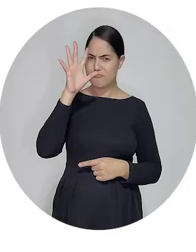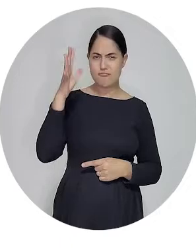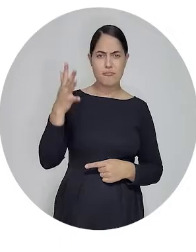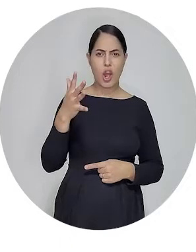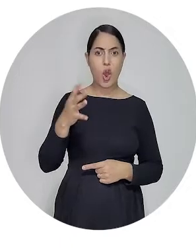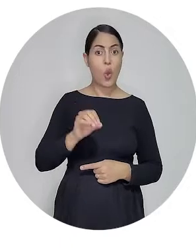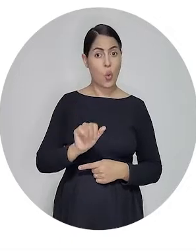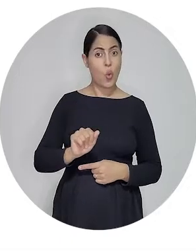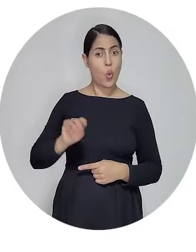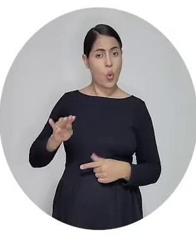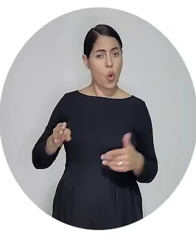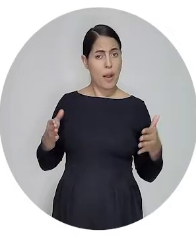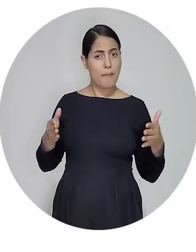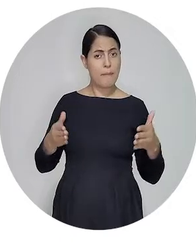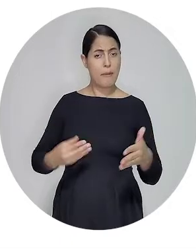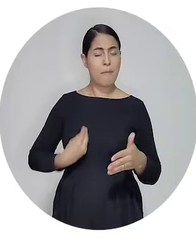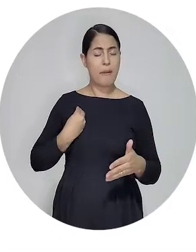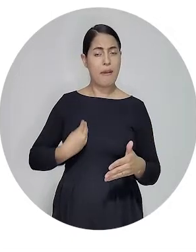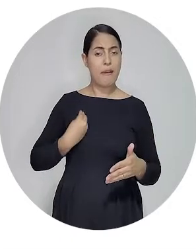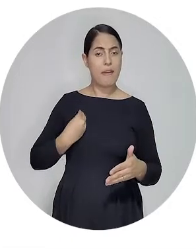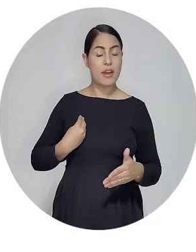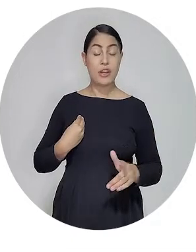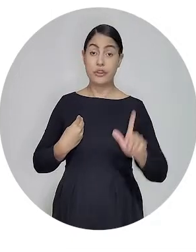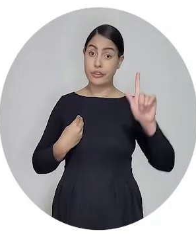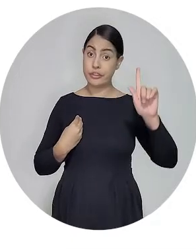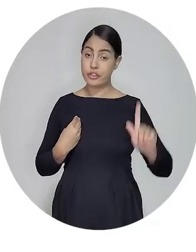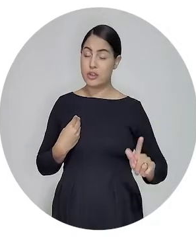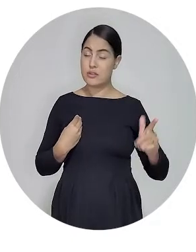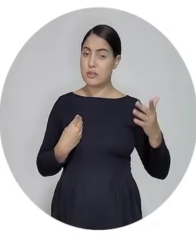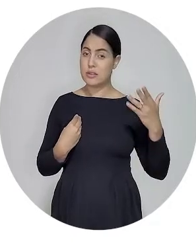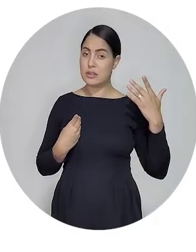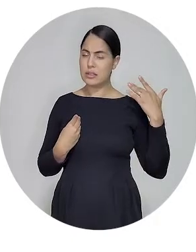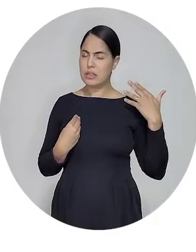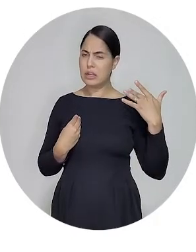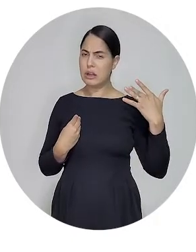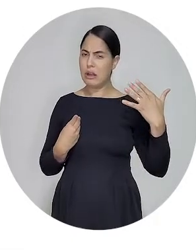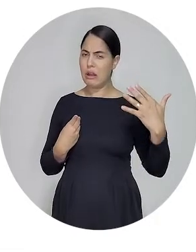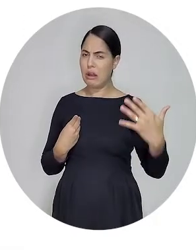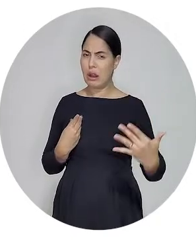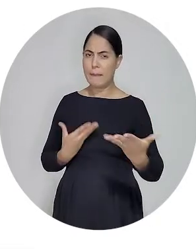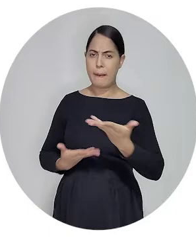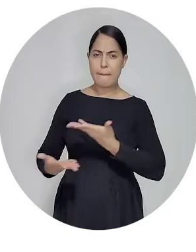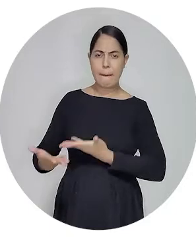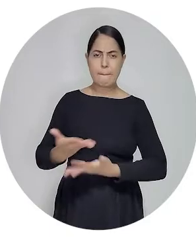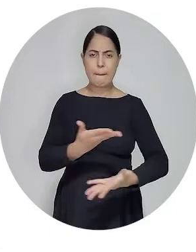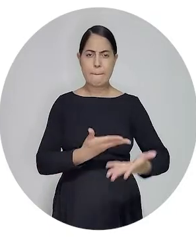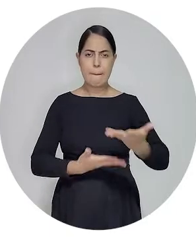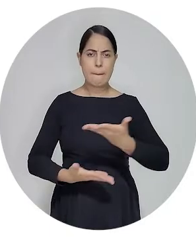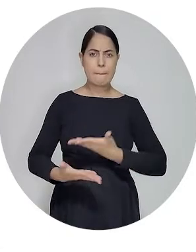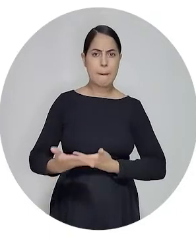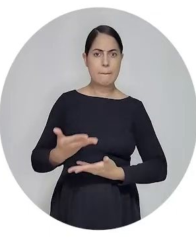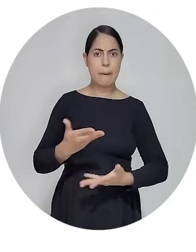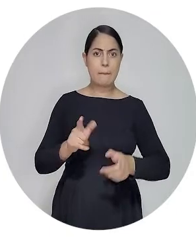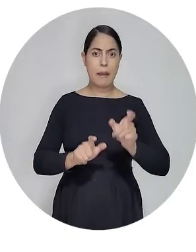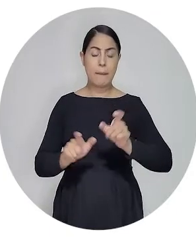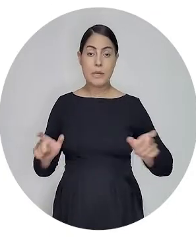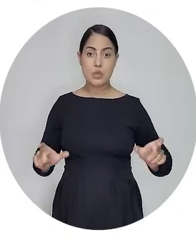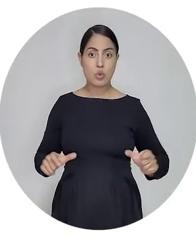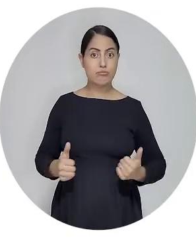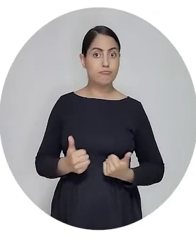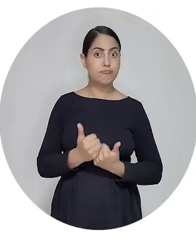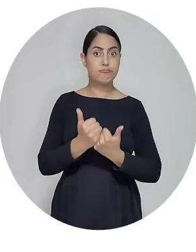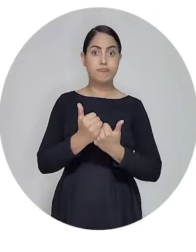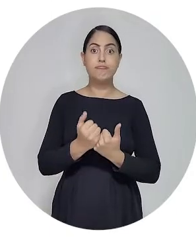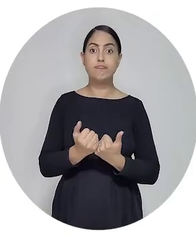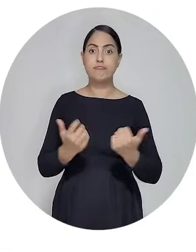contemporâneos. Um avanço conduzido pela Ordem dos Advogados do Brasil desde gestões pretéritas, mas construído a várias mãos.